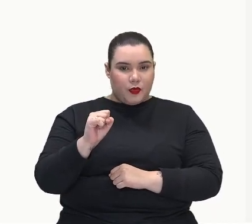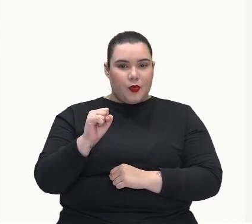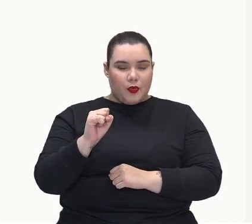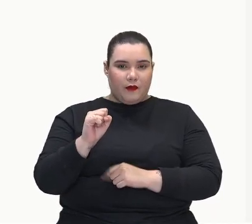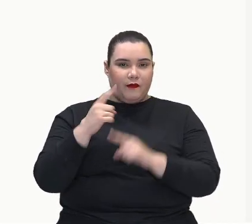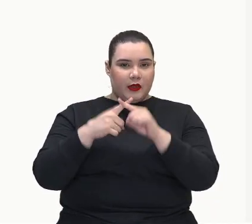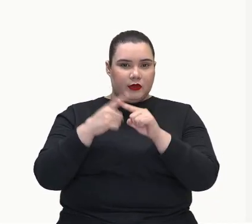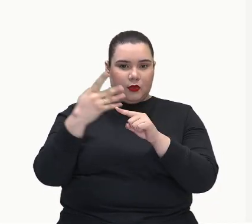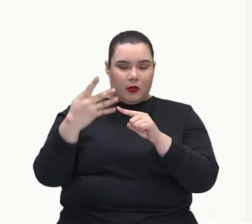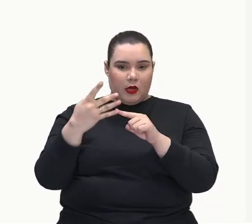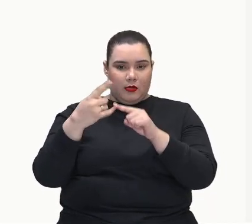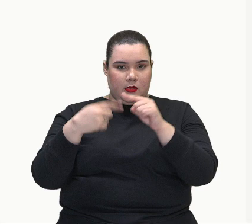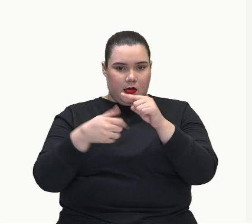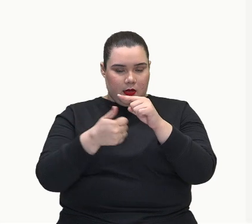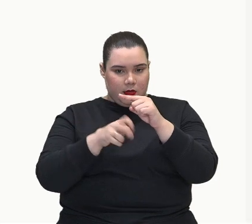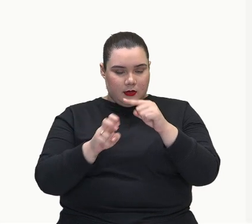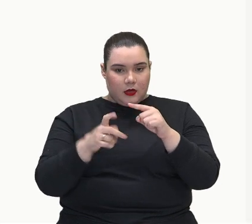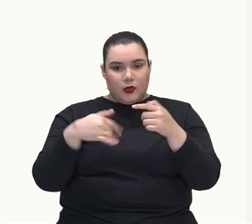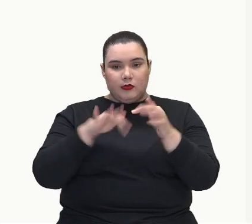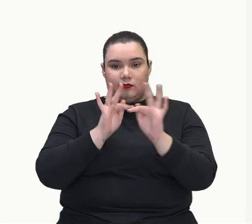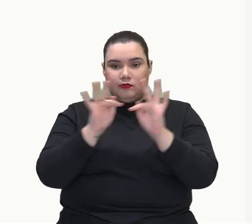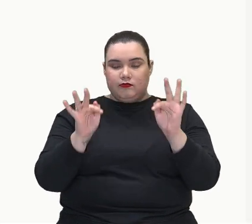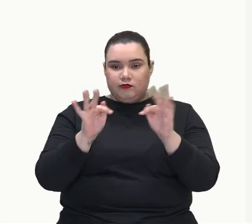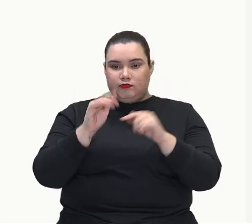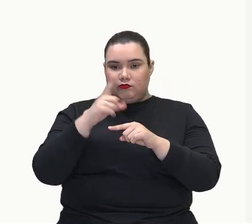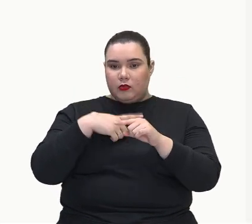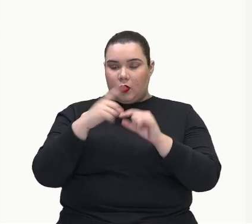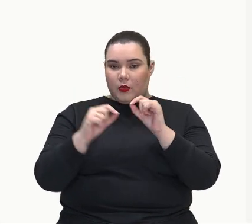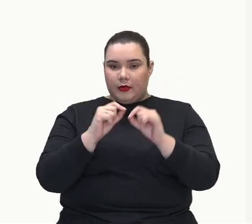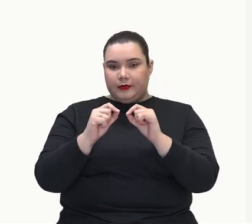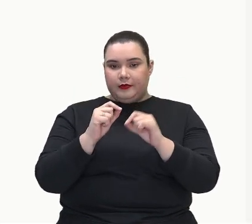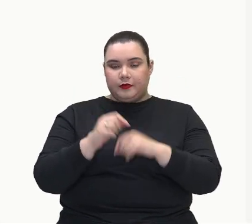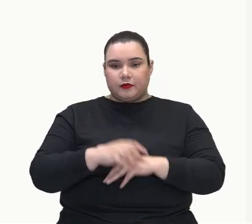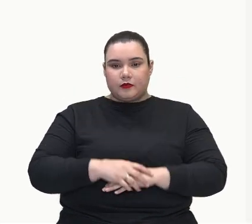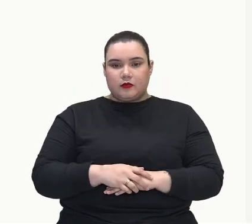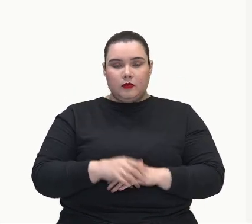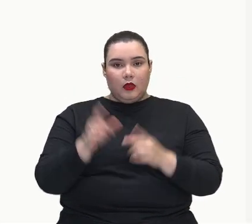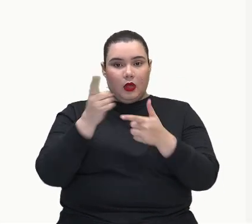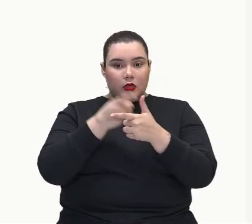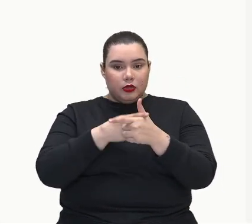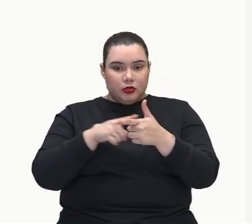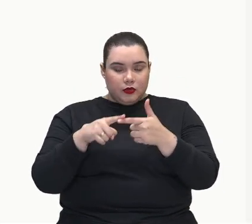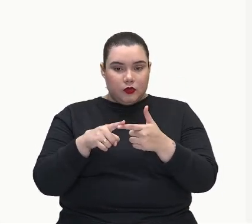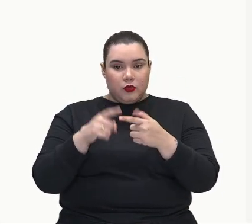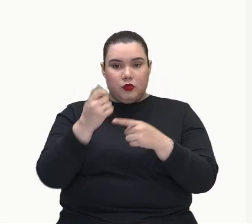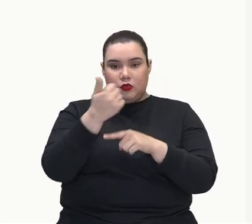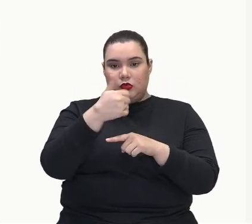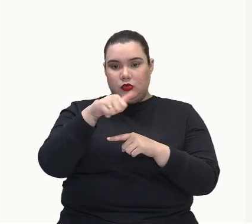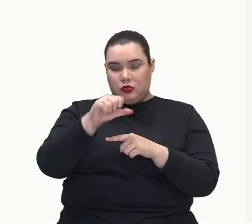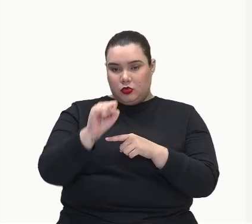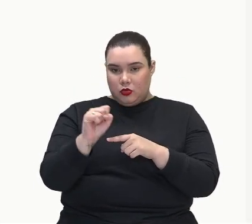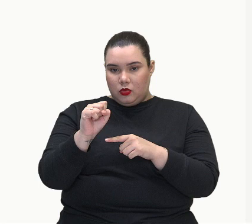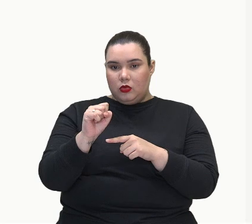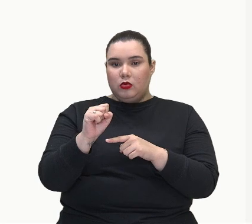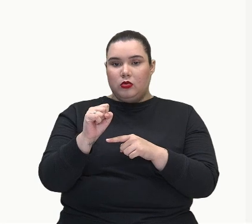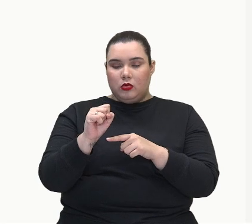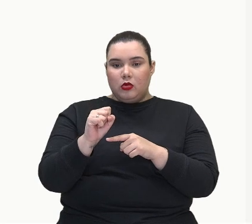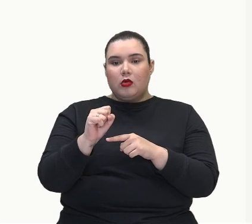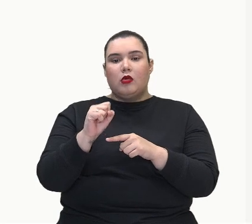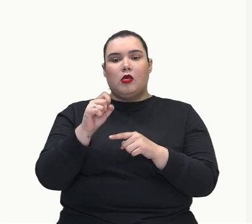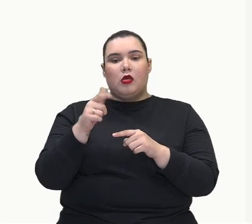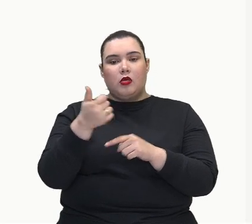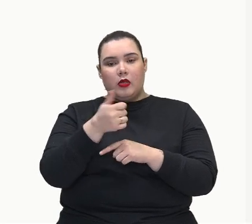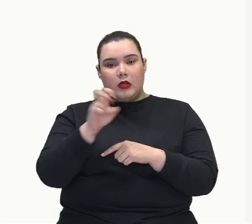fez aqui? A gente simplificou. A gente dividiu tanto o 18 quanto o 15